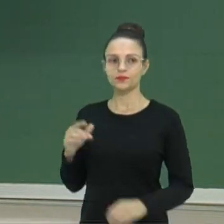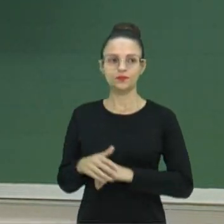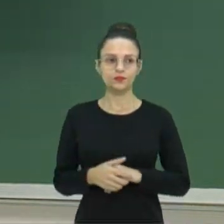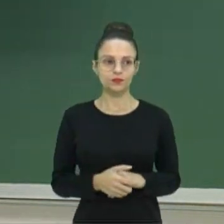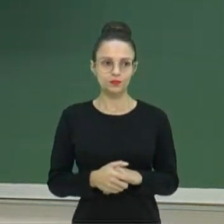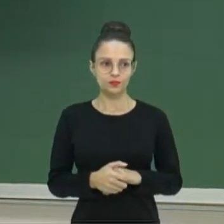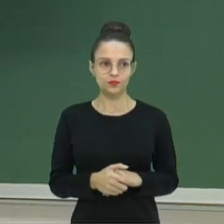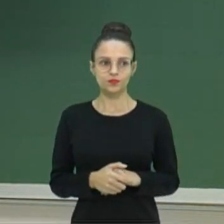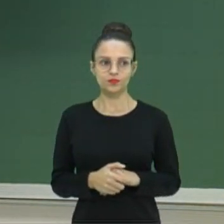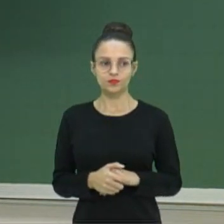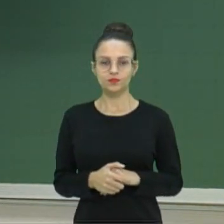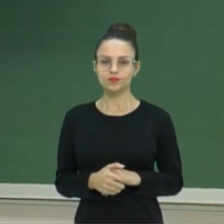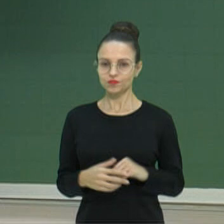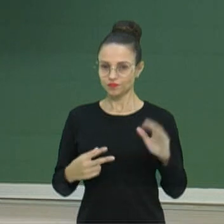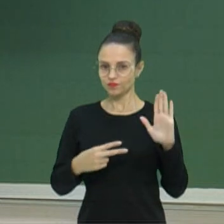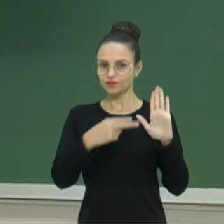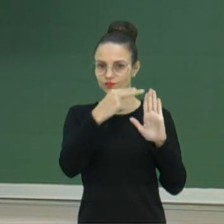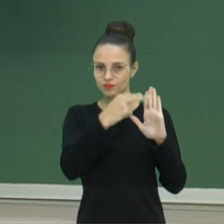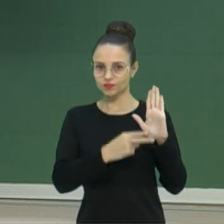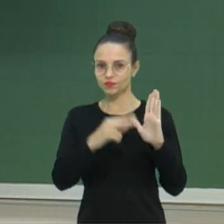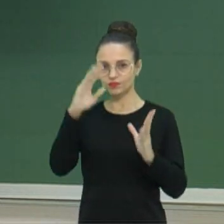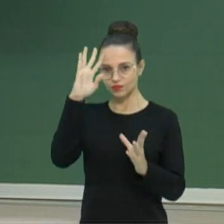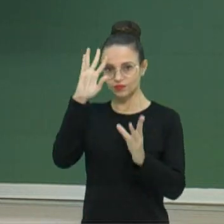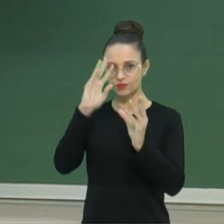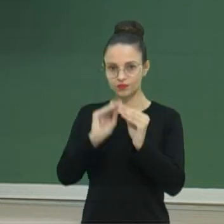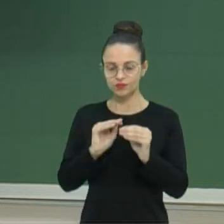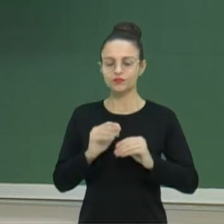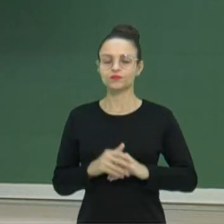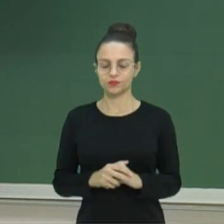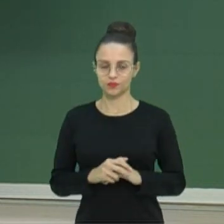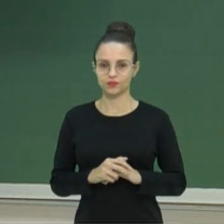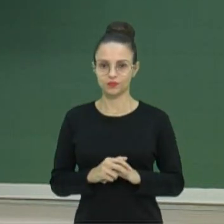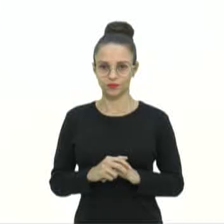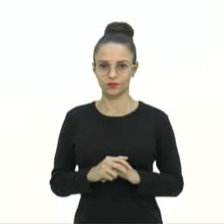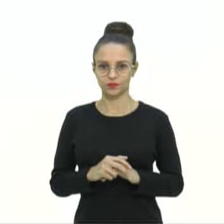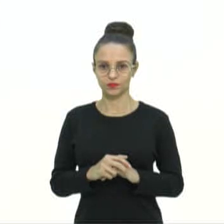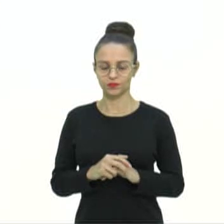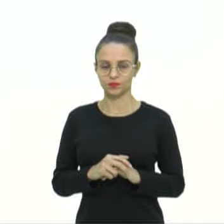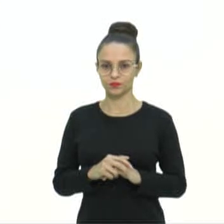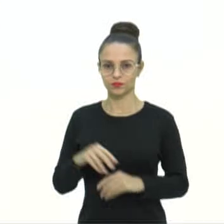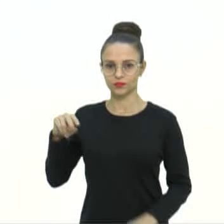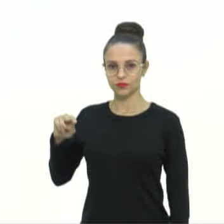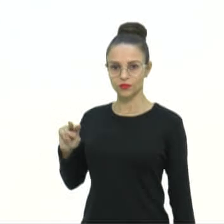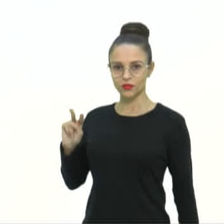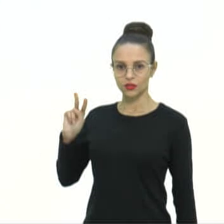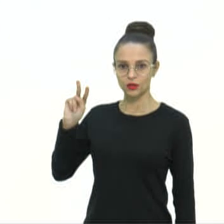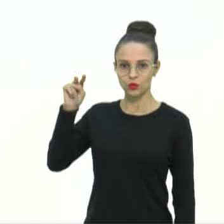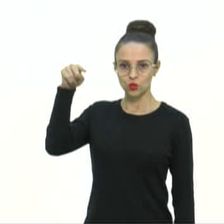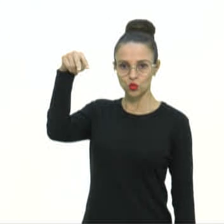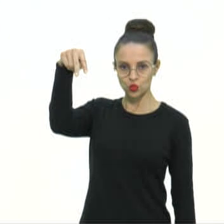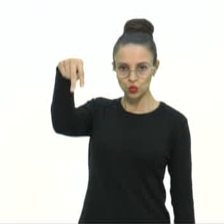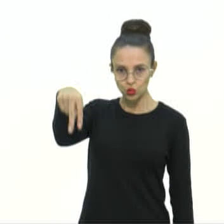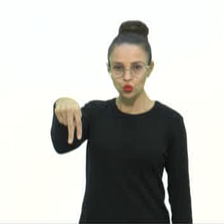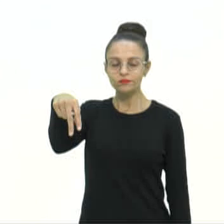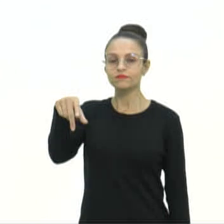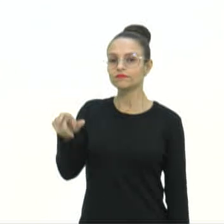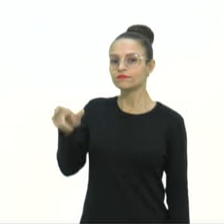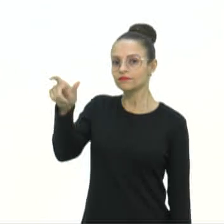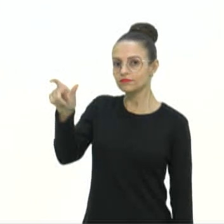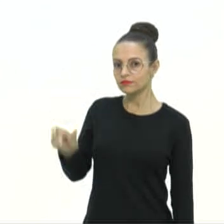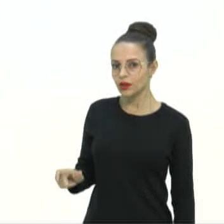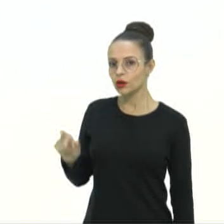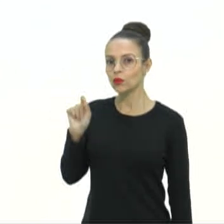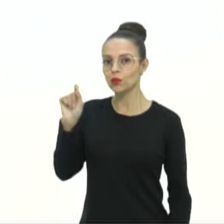né? Vamos ler aqui para a gente poder entender. Ao efetuar um salto em altura, né, um salto com vara, um atleta,